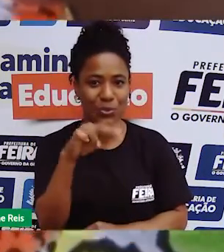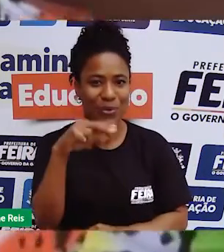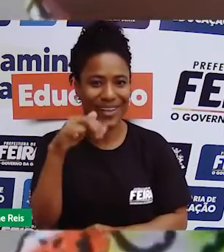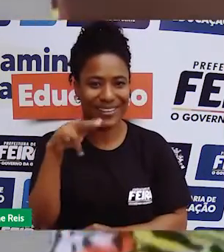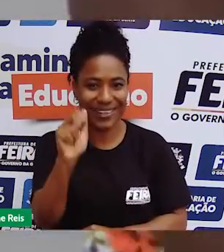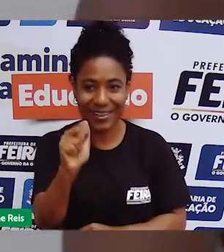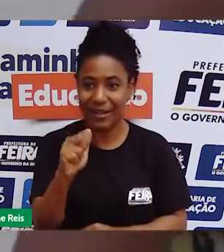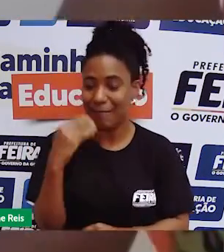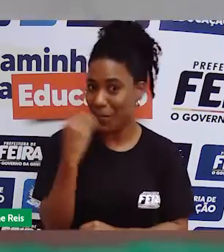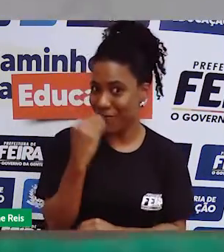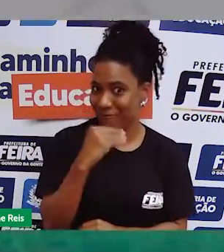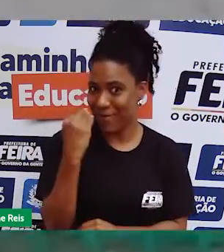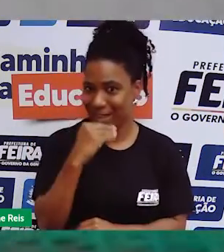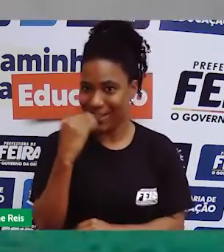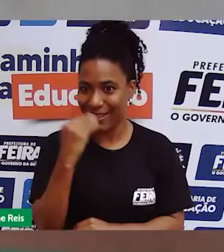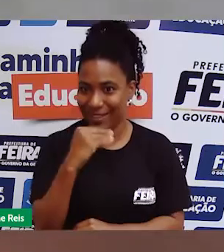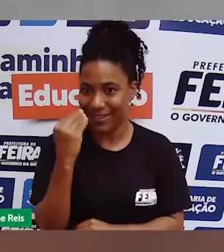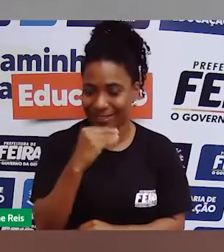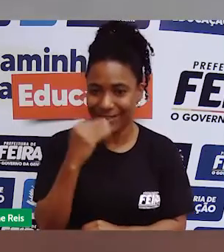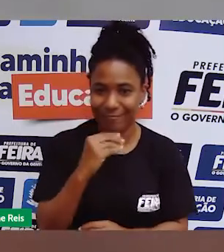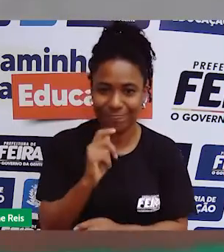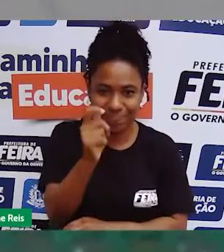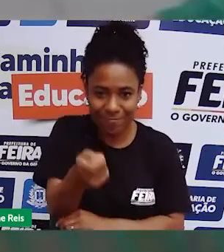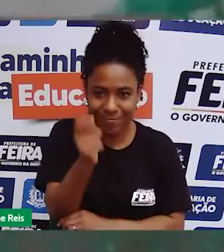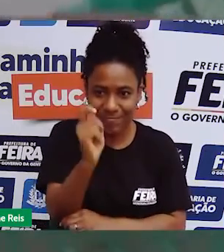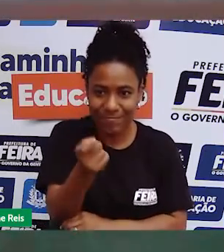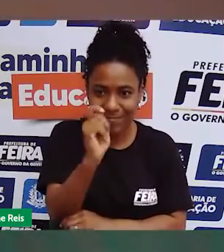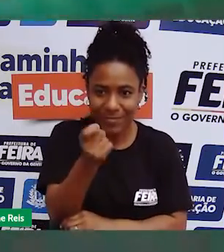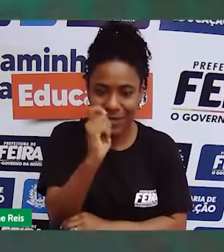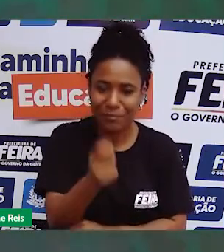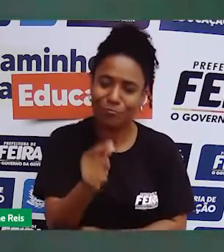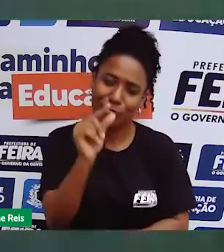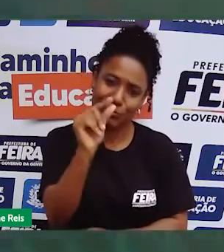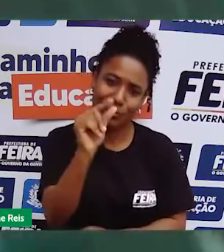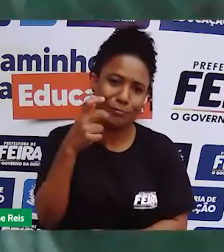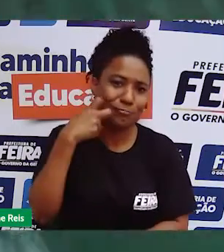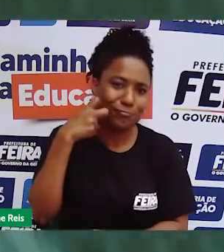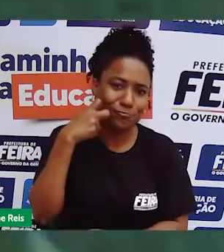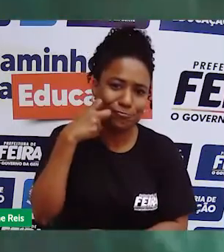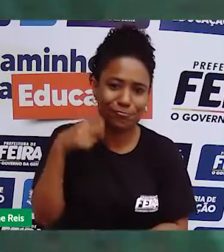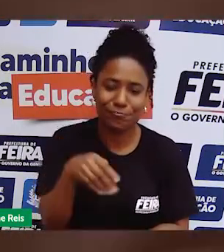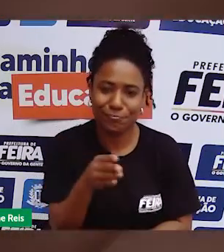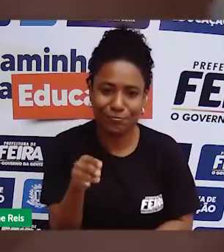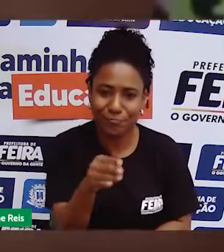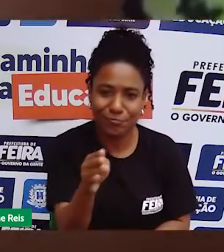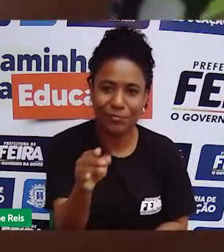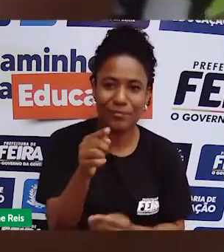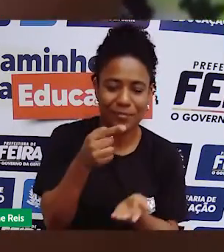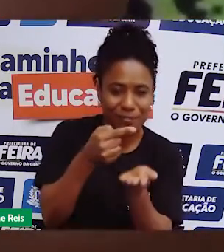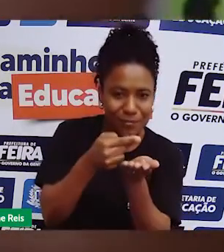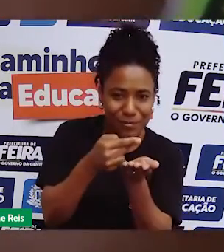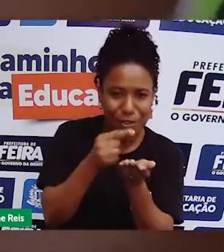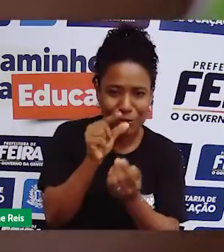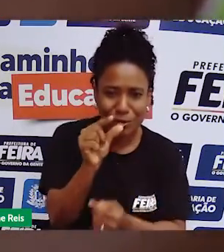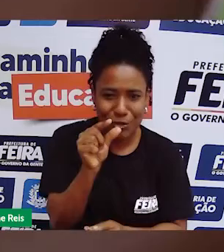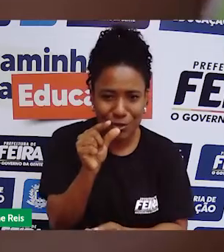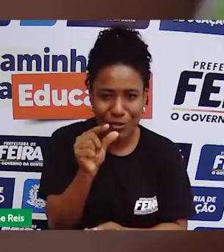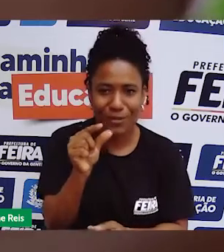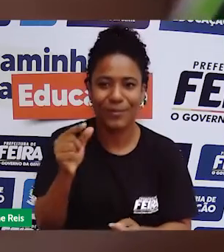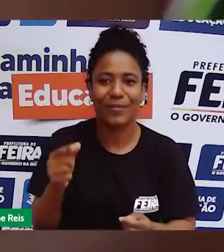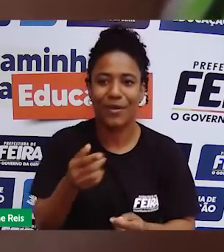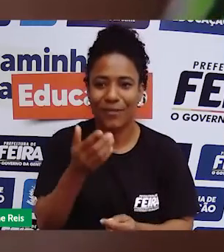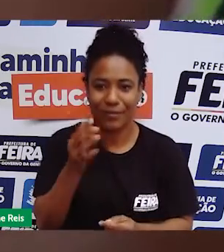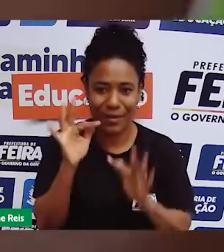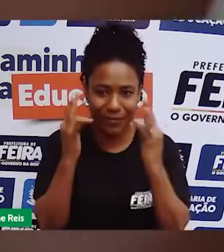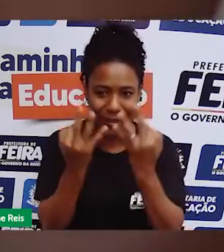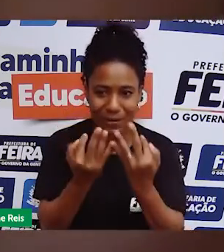para a pescaria. Mas, por enquanto, Dona Joana só está pegando piabinha para o consumo da família e usa uma técnica bem diferente.